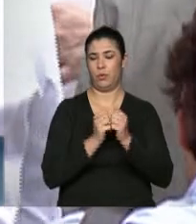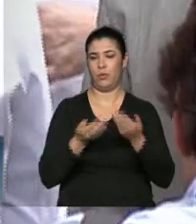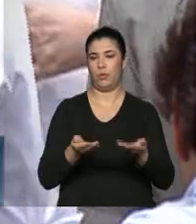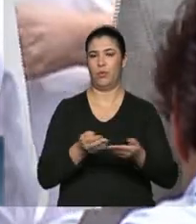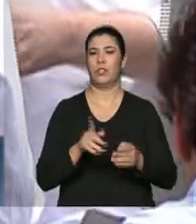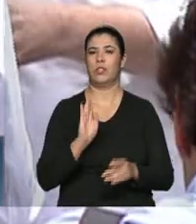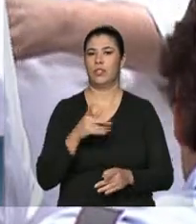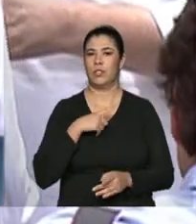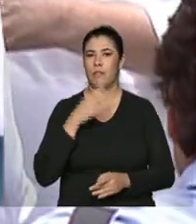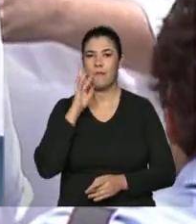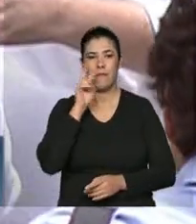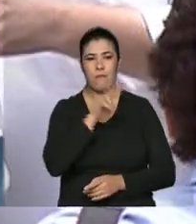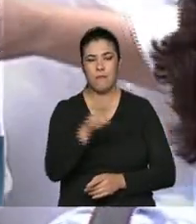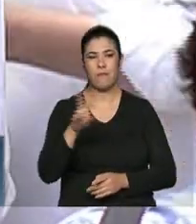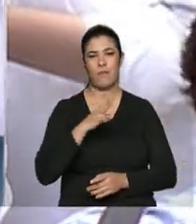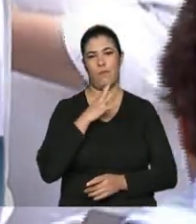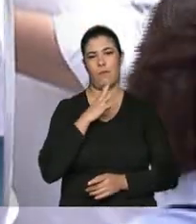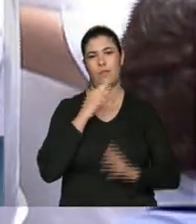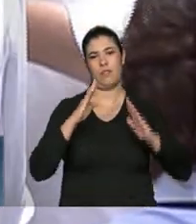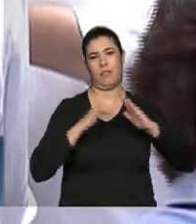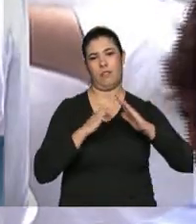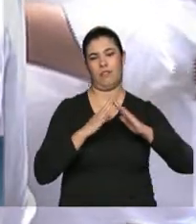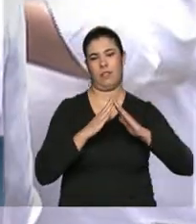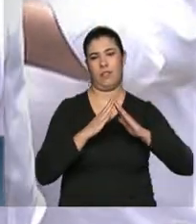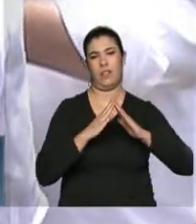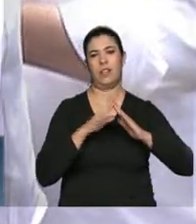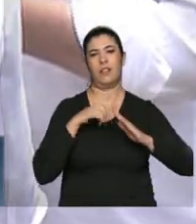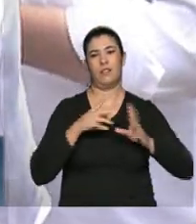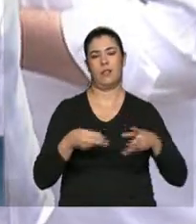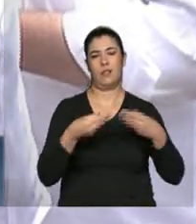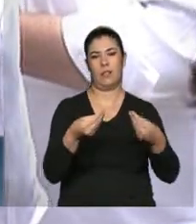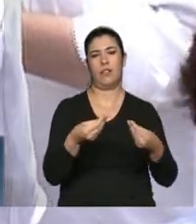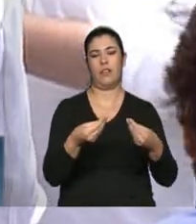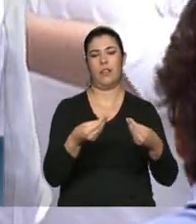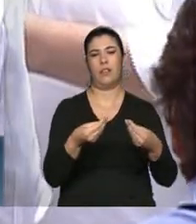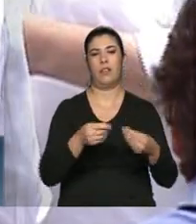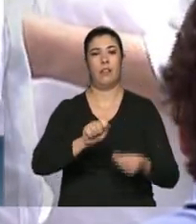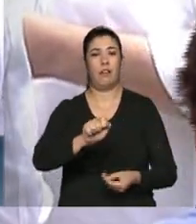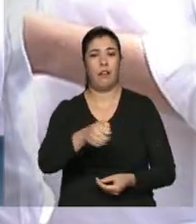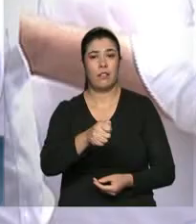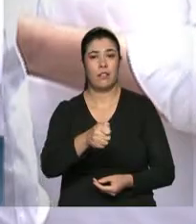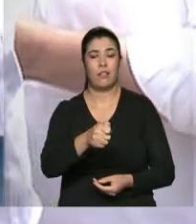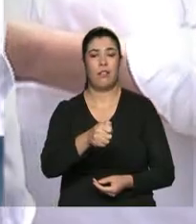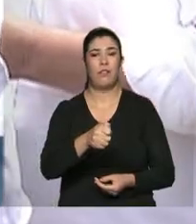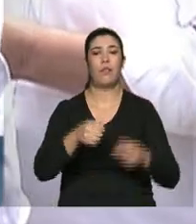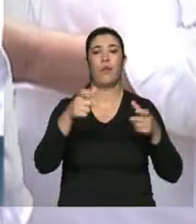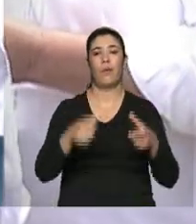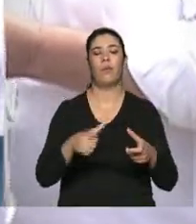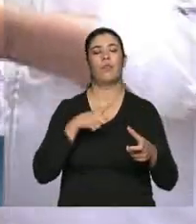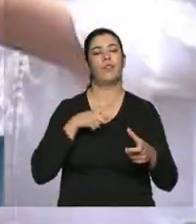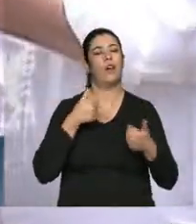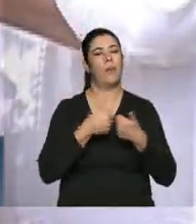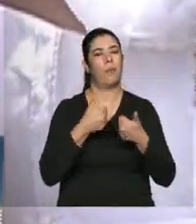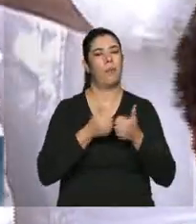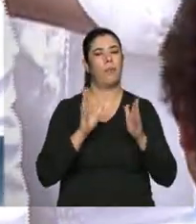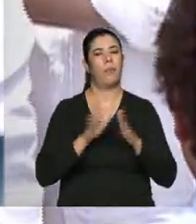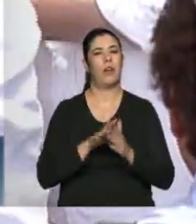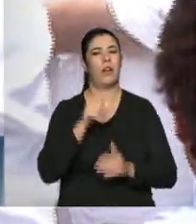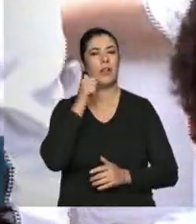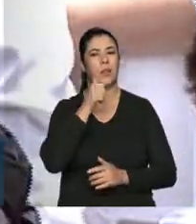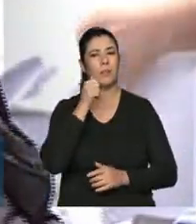Ela acabou de conhecer essa residência que vai ser entregue, a chave vai ser entregue no palco daqui a pouquinho para a